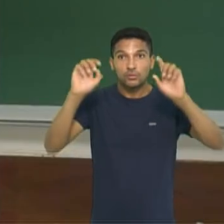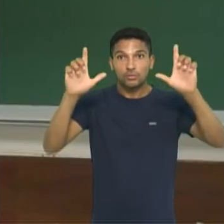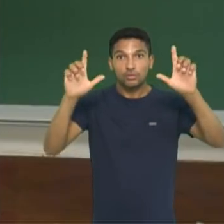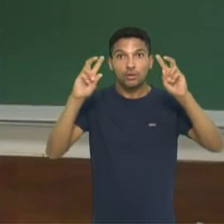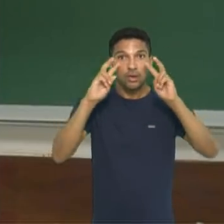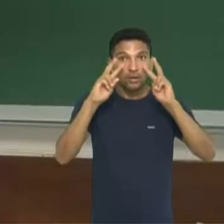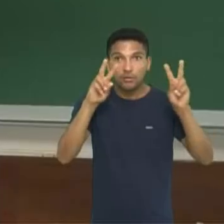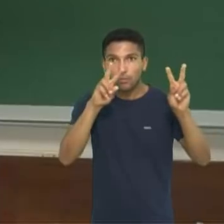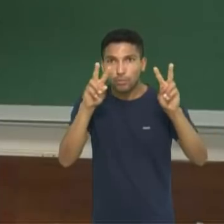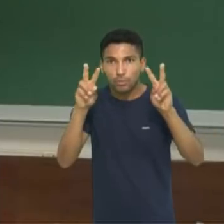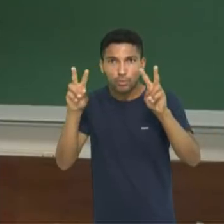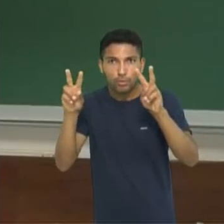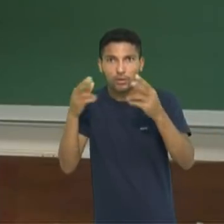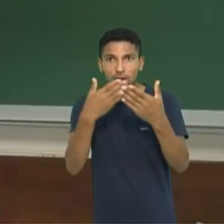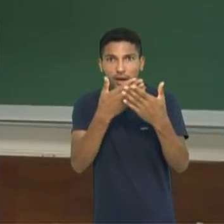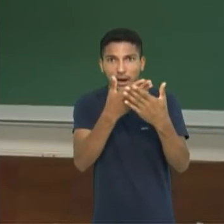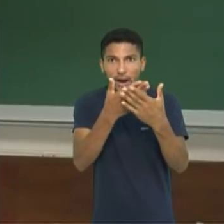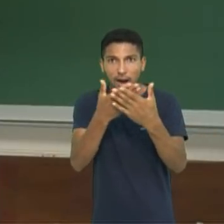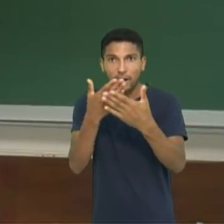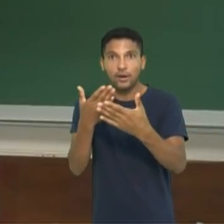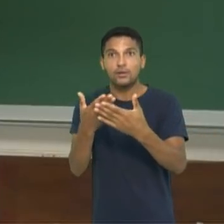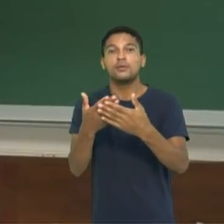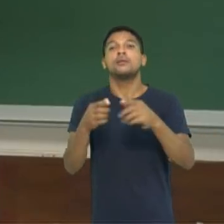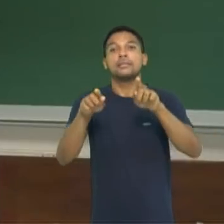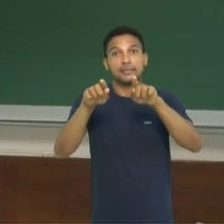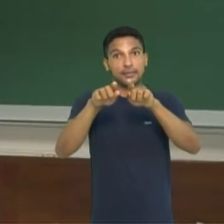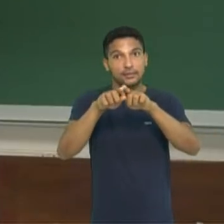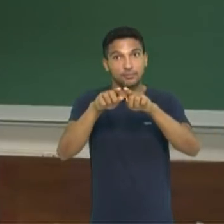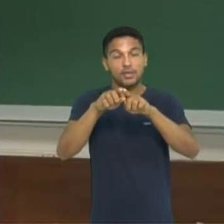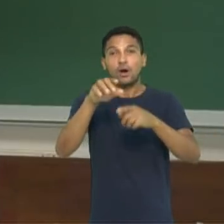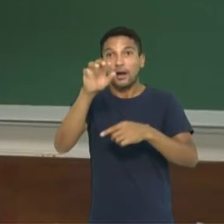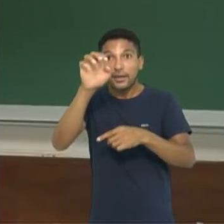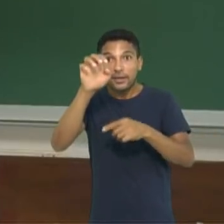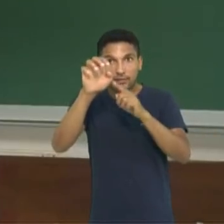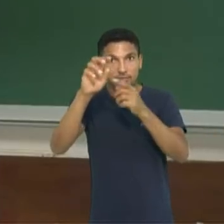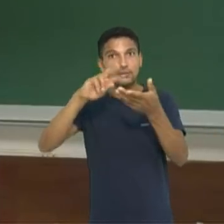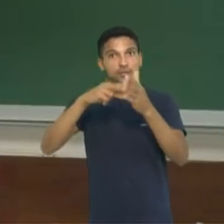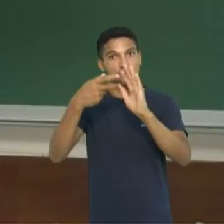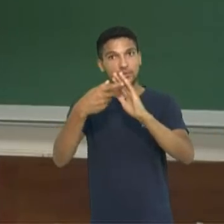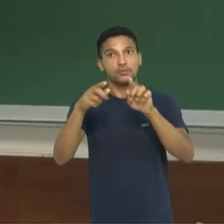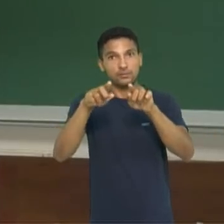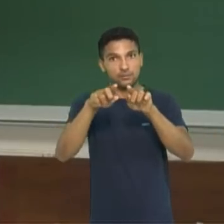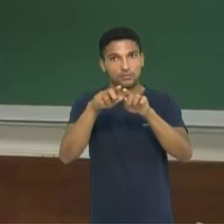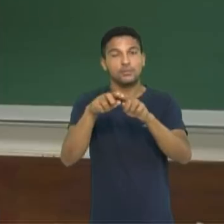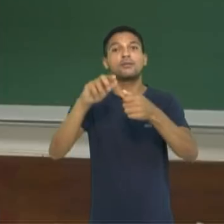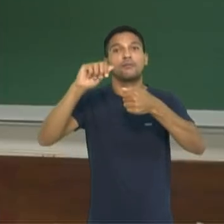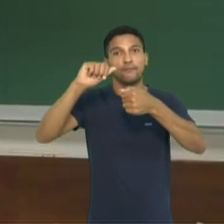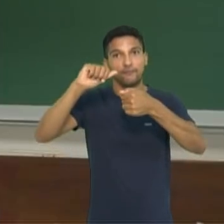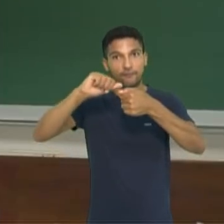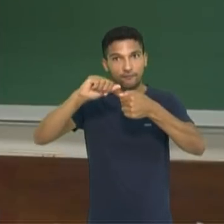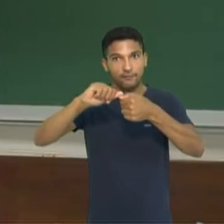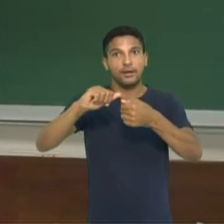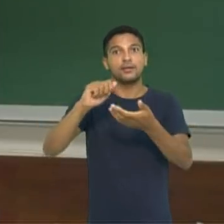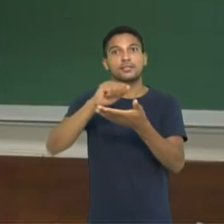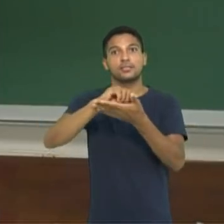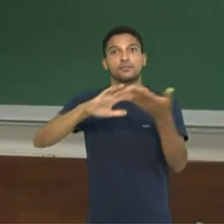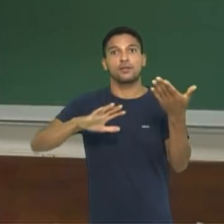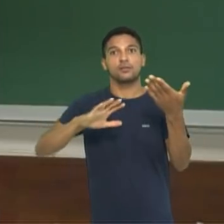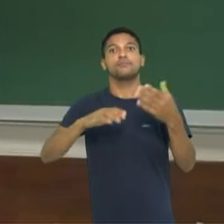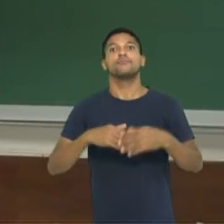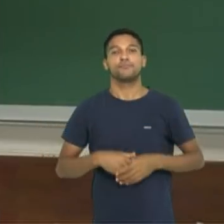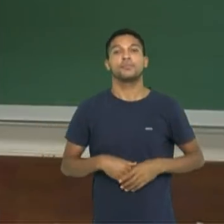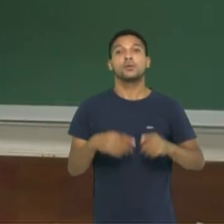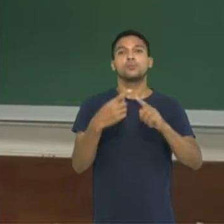as atividades. Então, o e é uma conjunção coordenada que liga duas ações, duas orações. Né? Quais são? Fazer